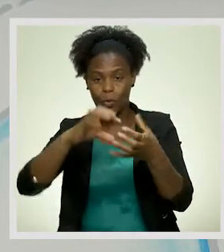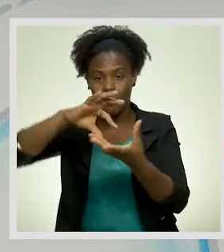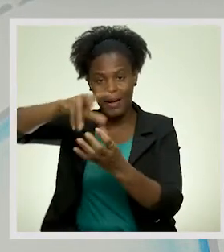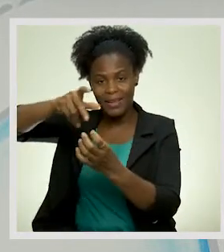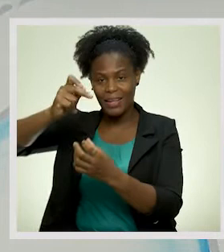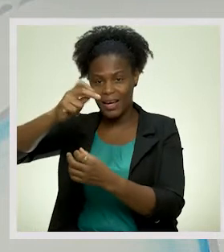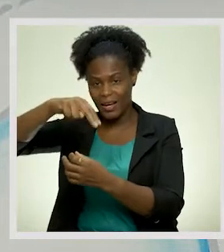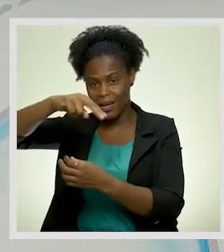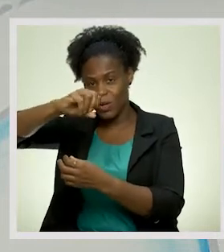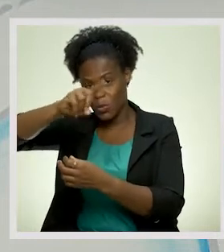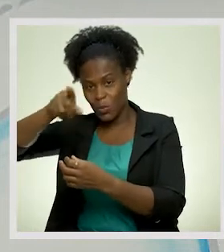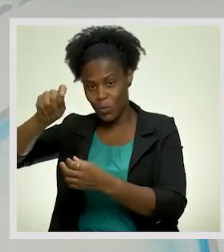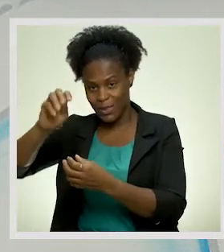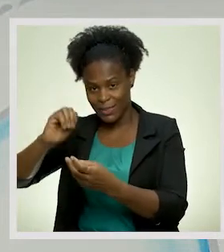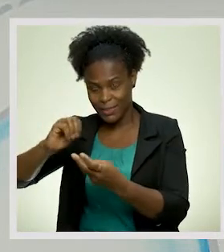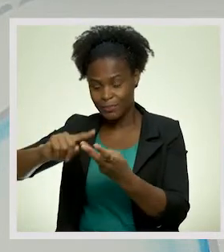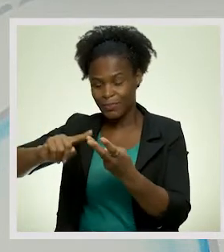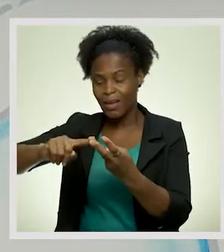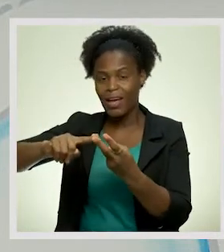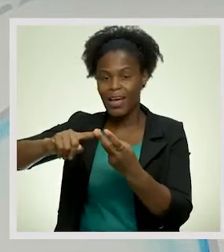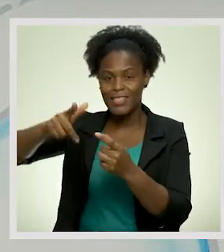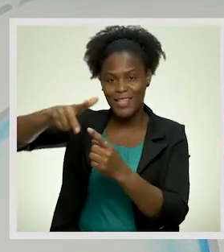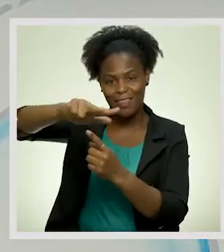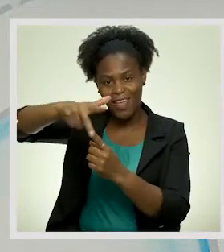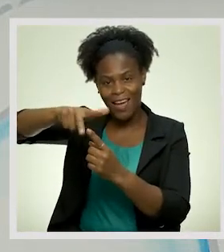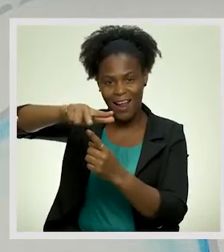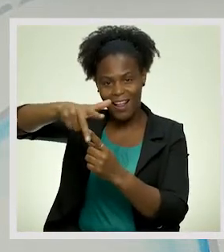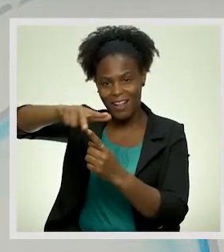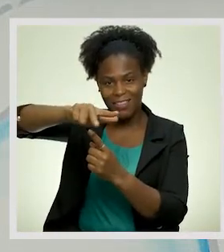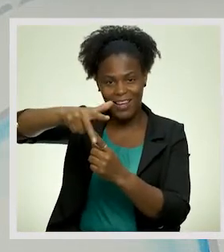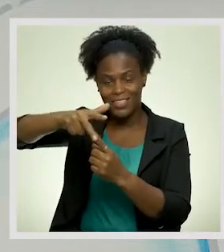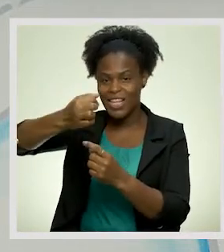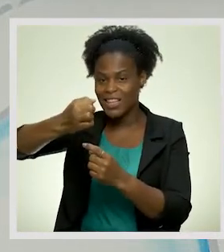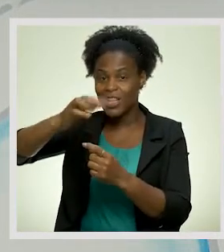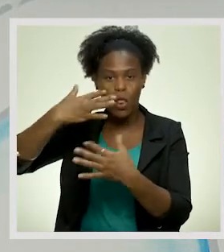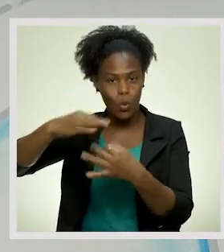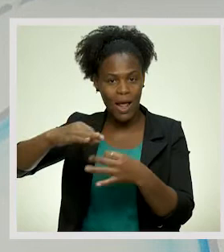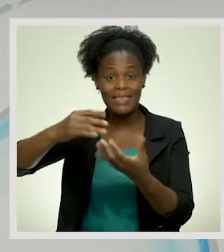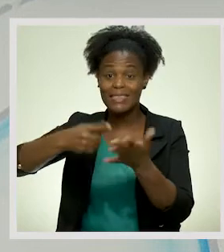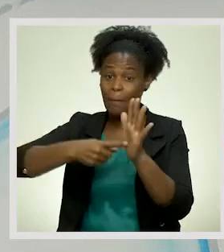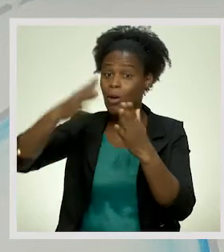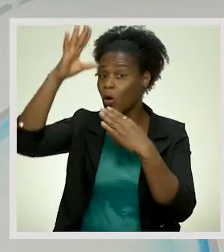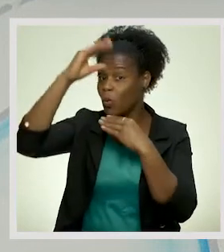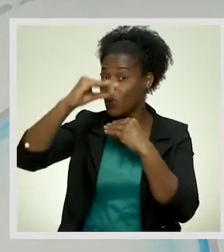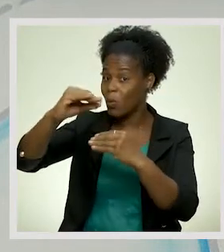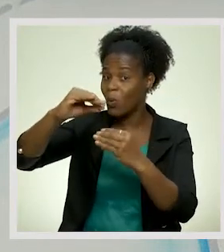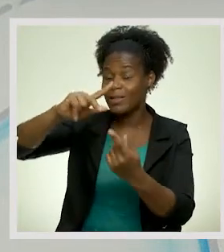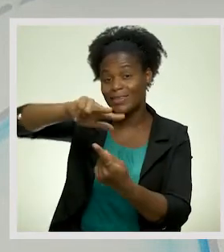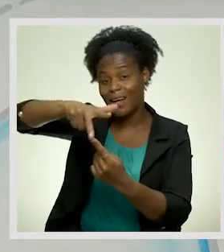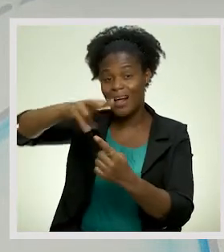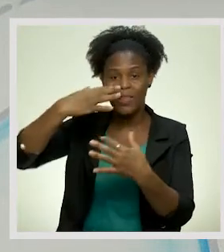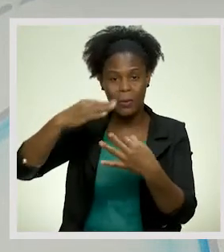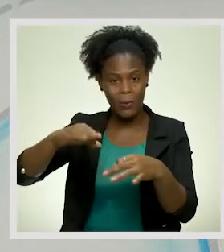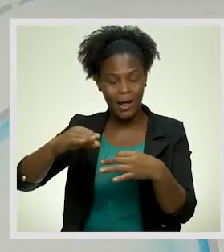Temos os satélites, muito bem, satélites naturais, porque também nós temos satélites